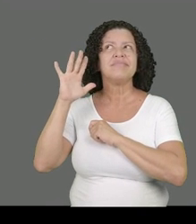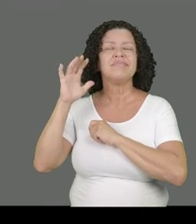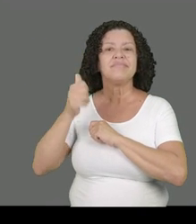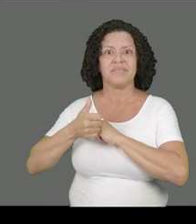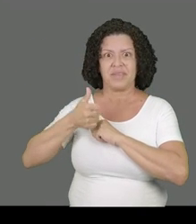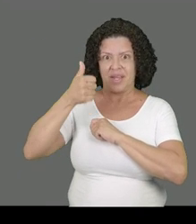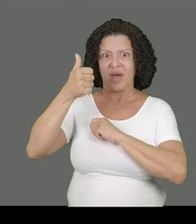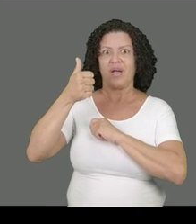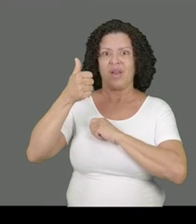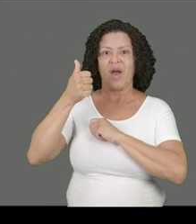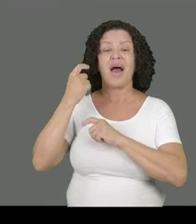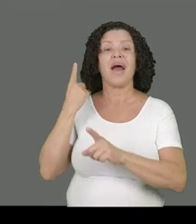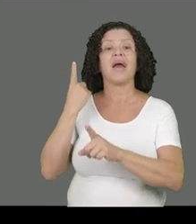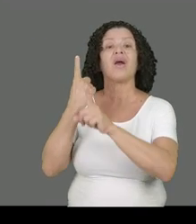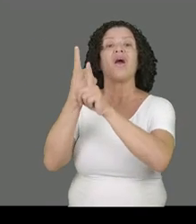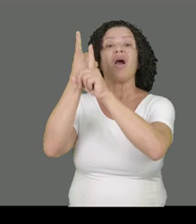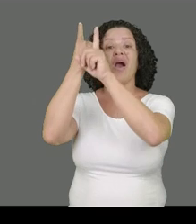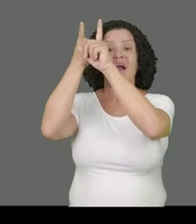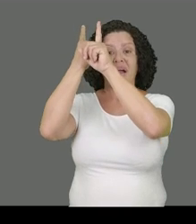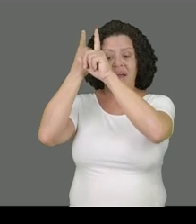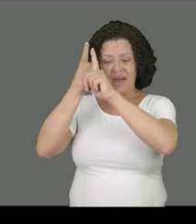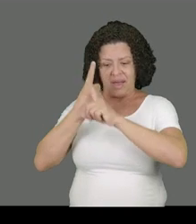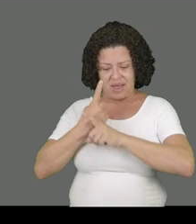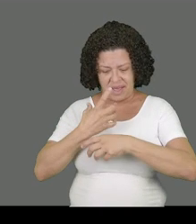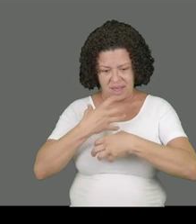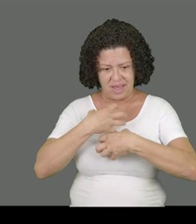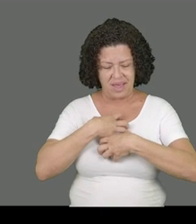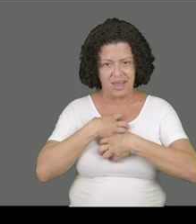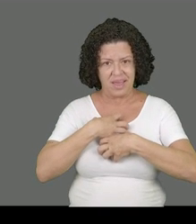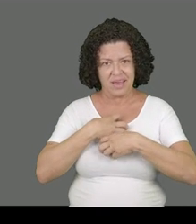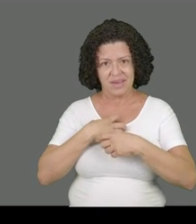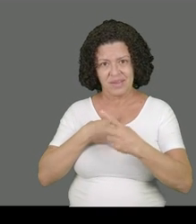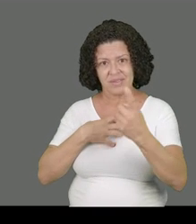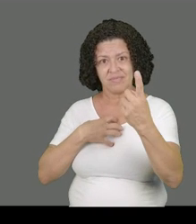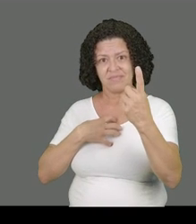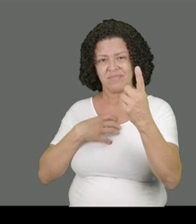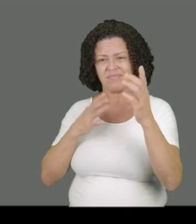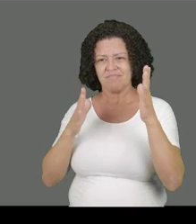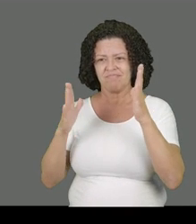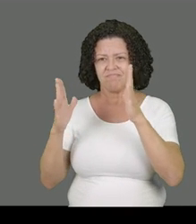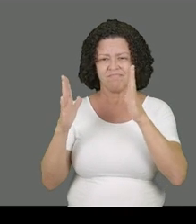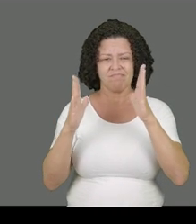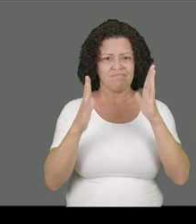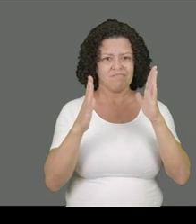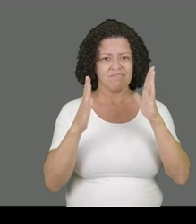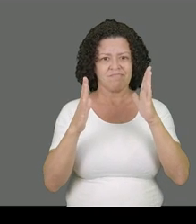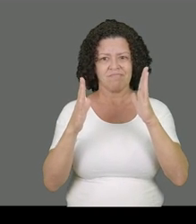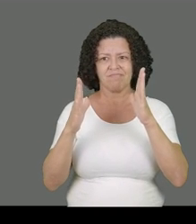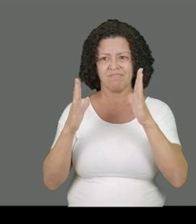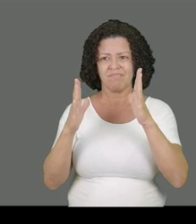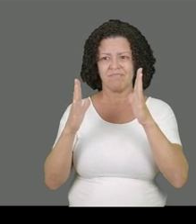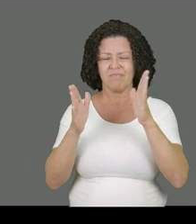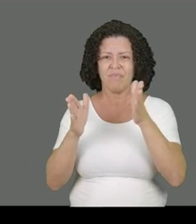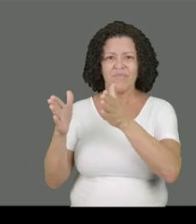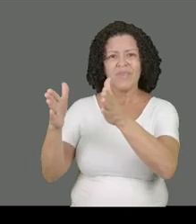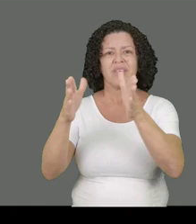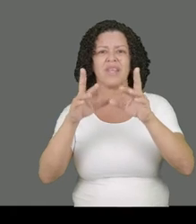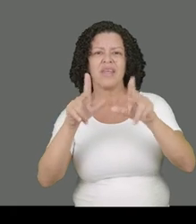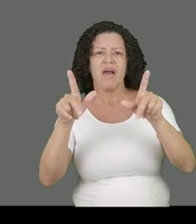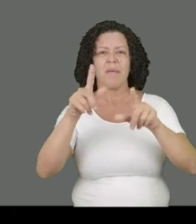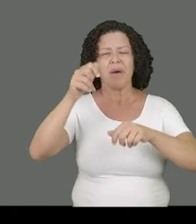refletir melhor, a encontrar, quem sabe, um ângulo